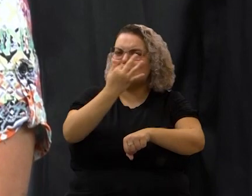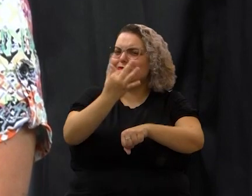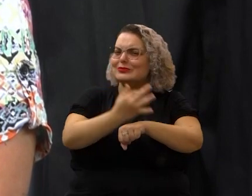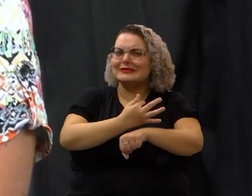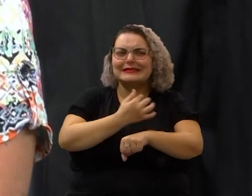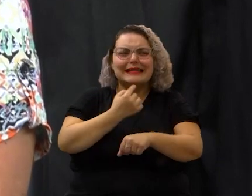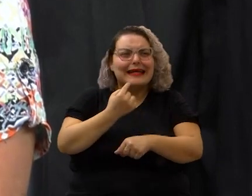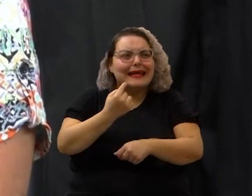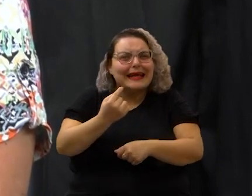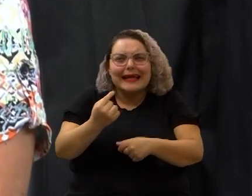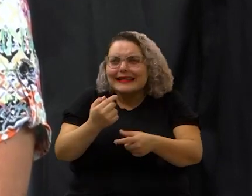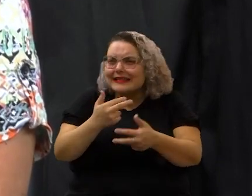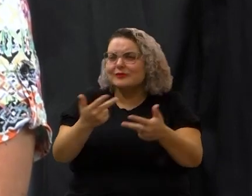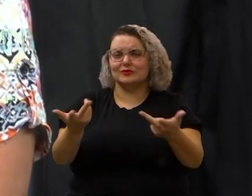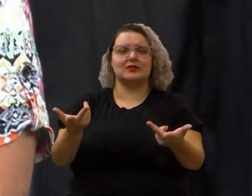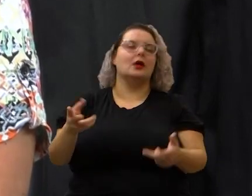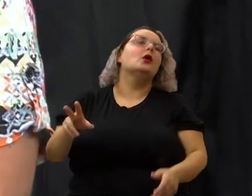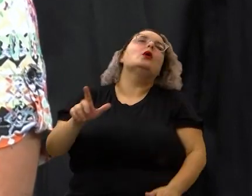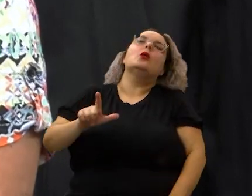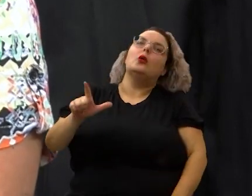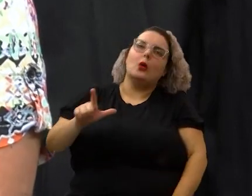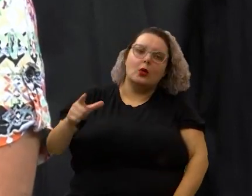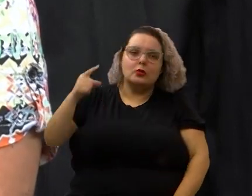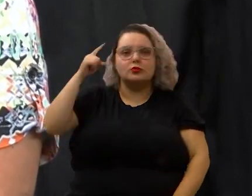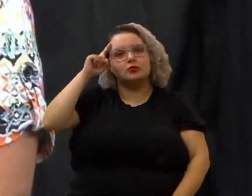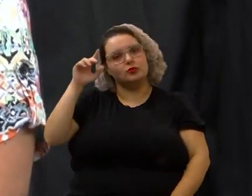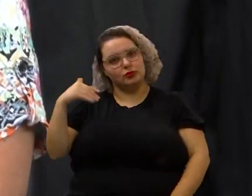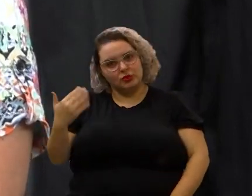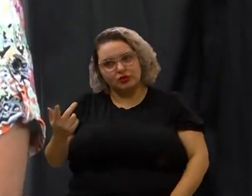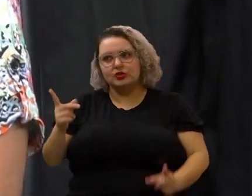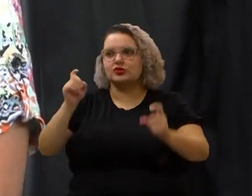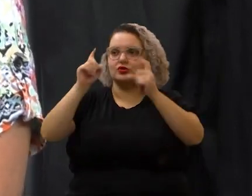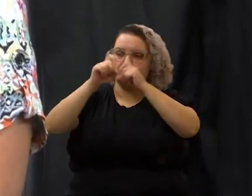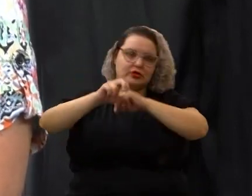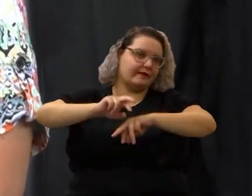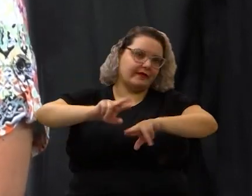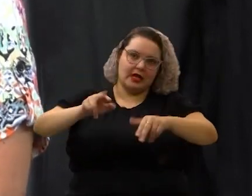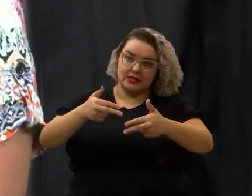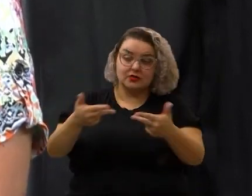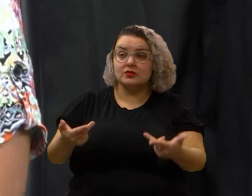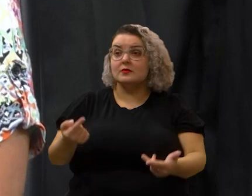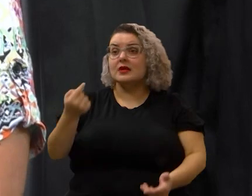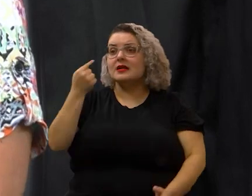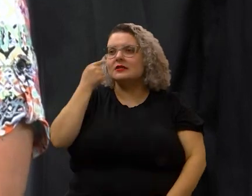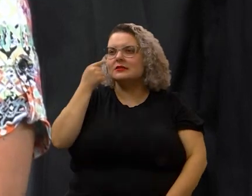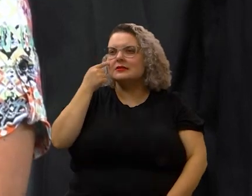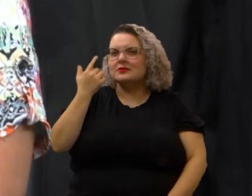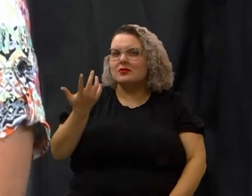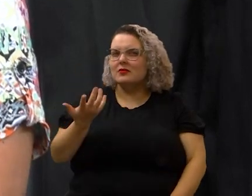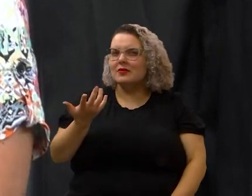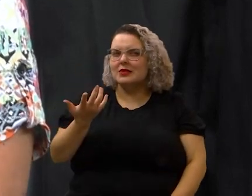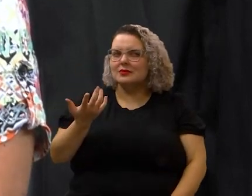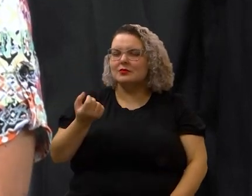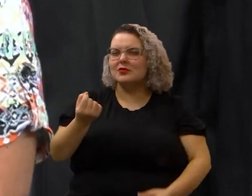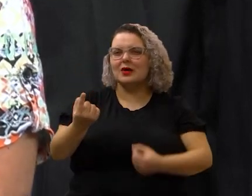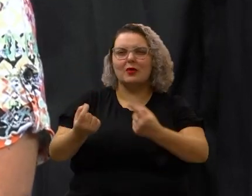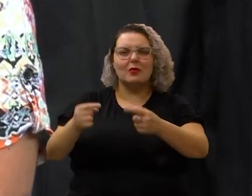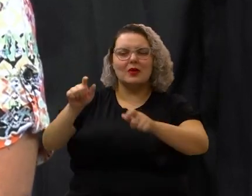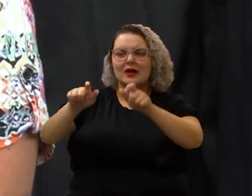cada coisa. Assim, claro, a rotina é difícil, tem um monte de coisa, mas eu olho